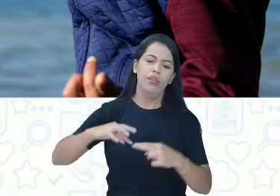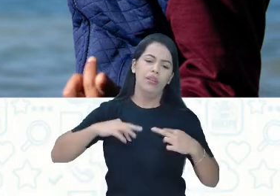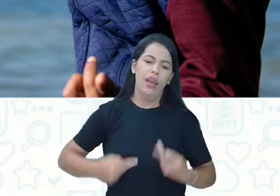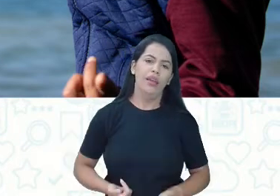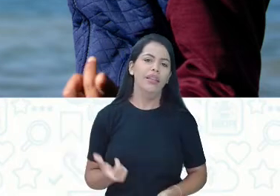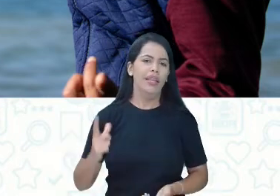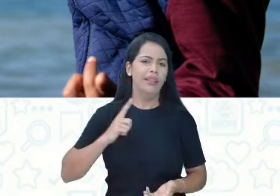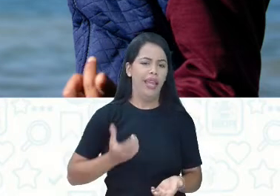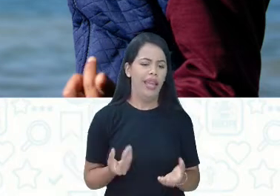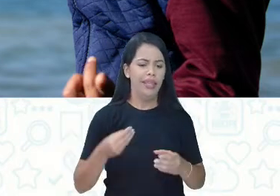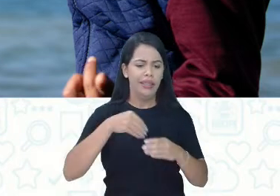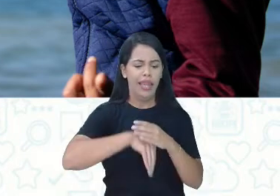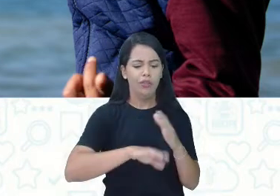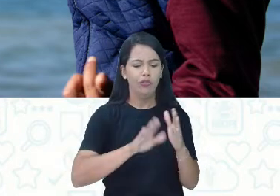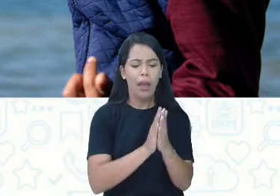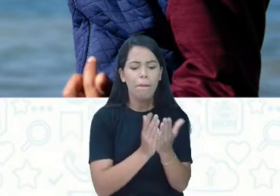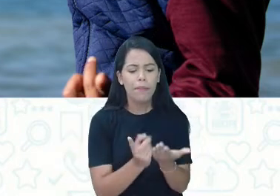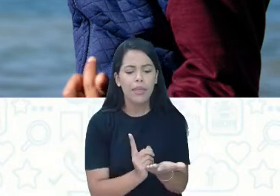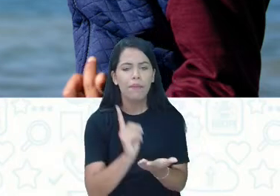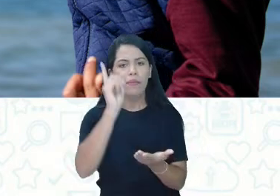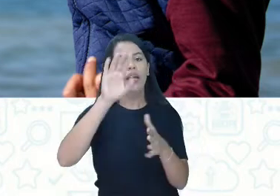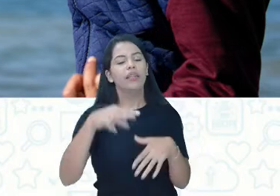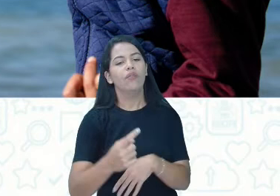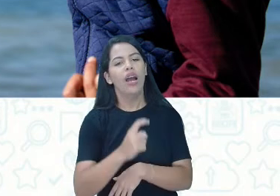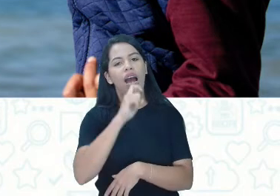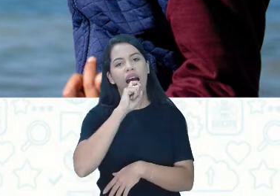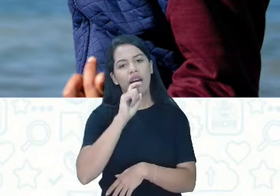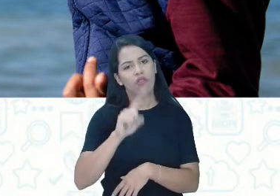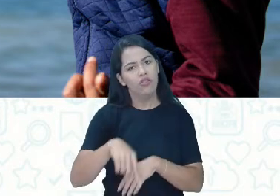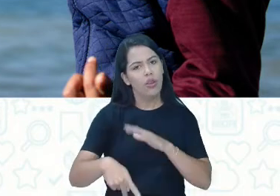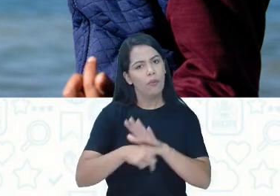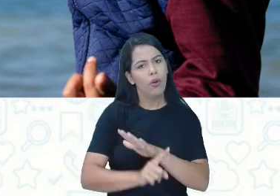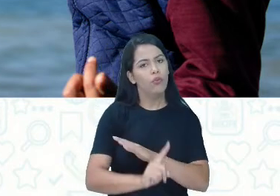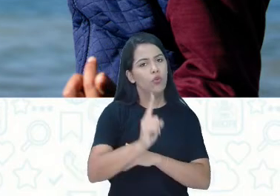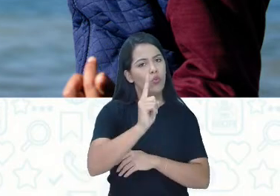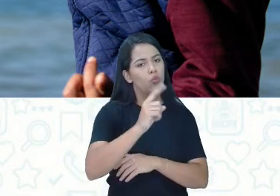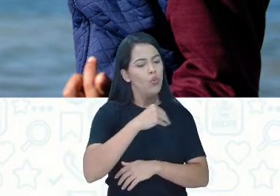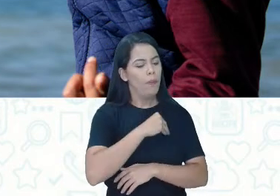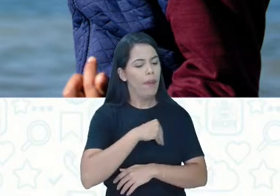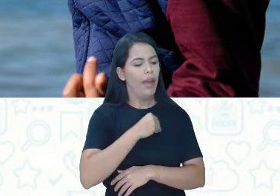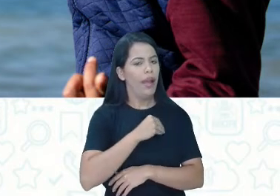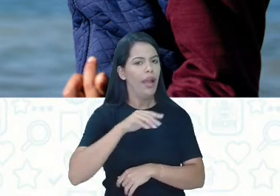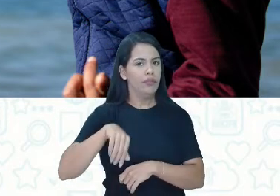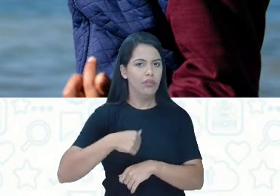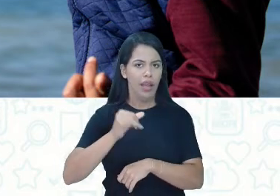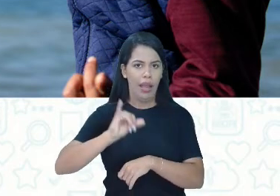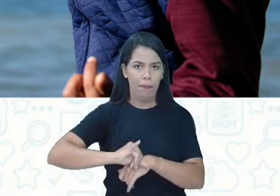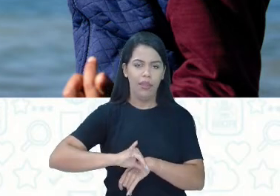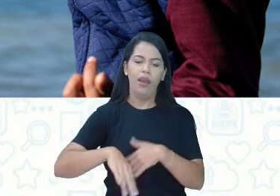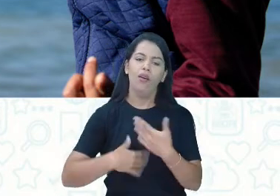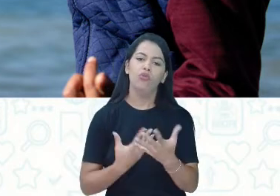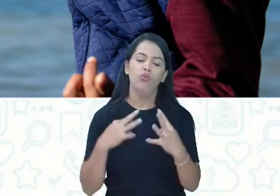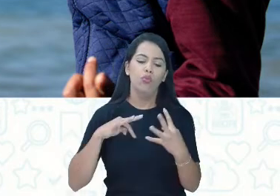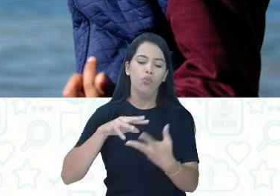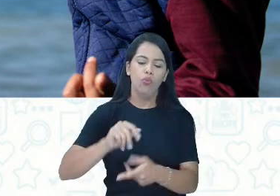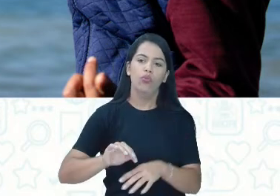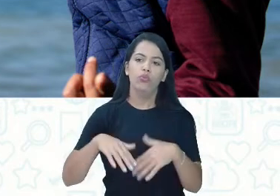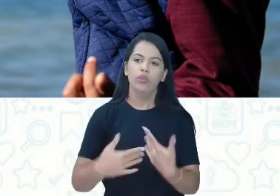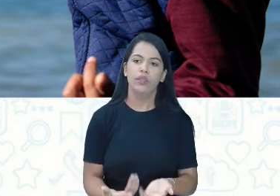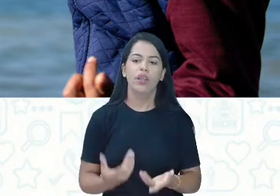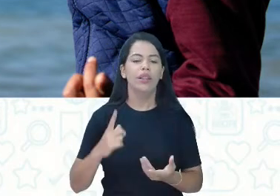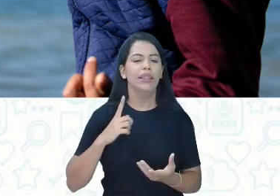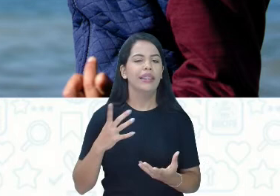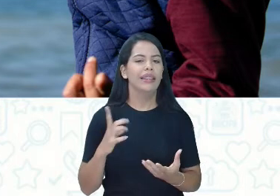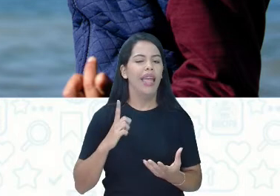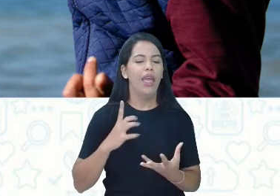ler? A inveja é também considerada como um dos pecados capitais, e paira sobre a literatura mundial em muitos e muitos exemplos,